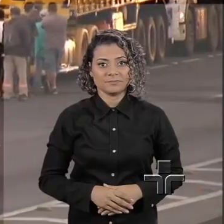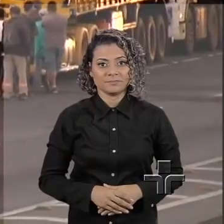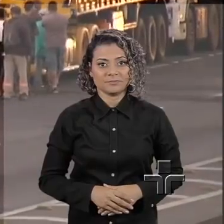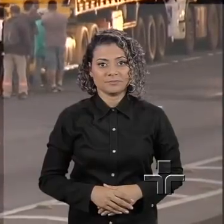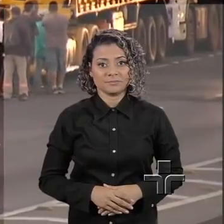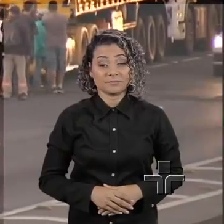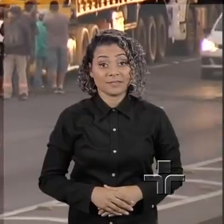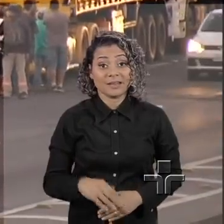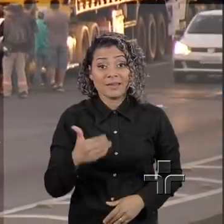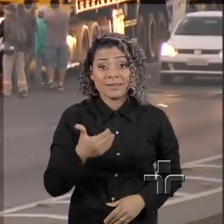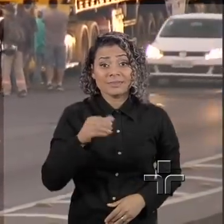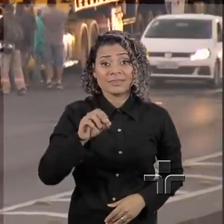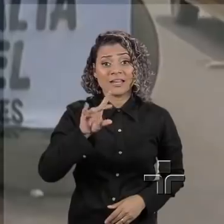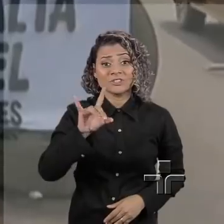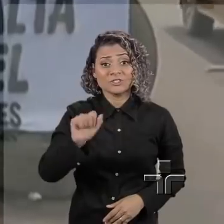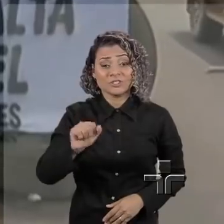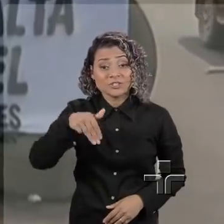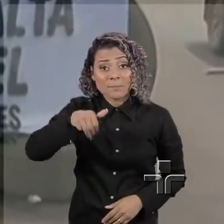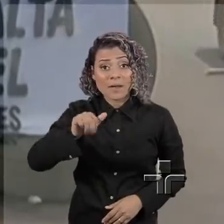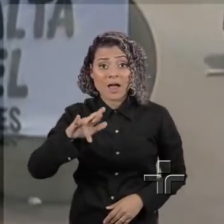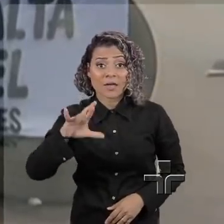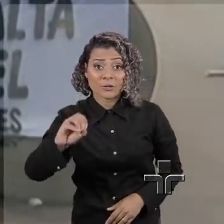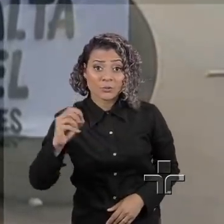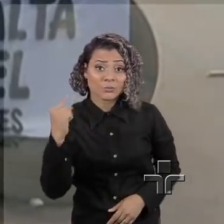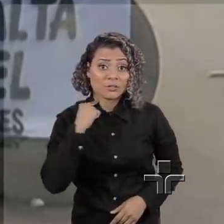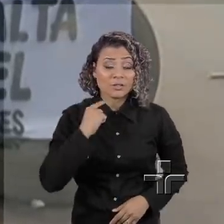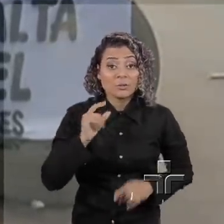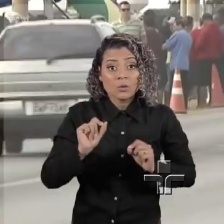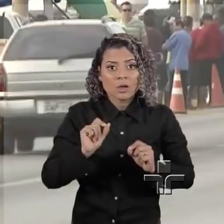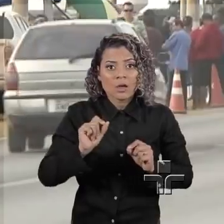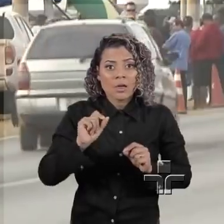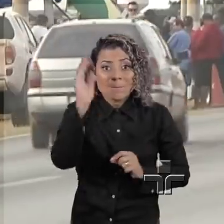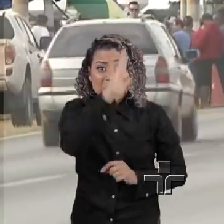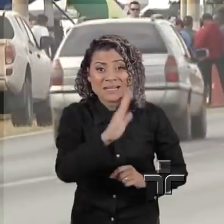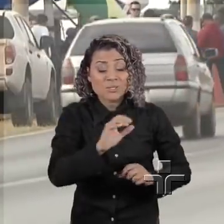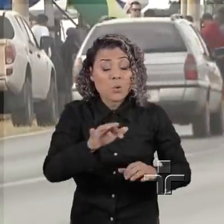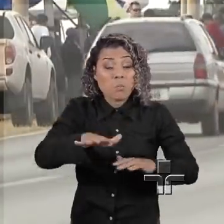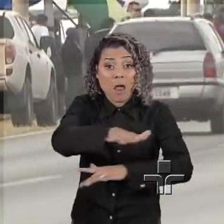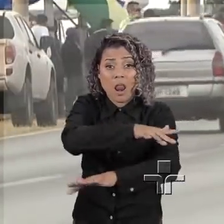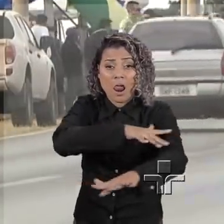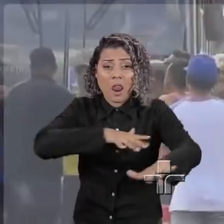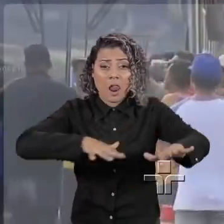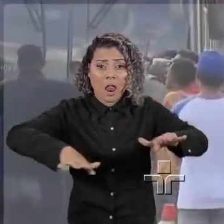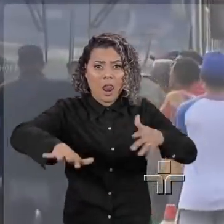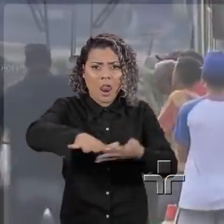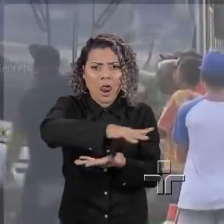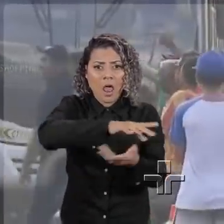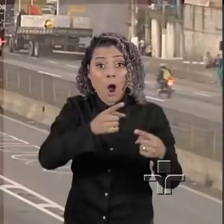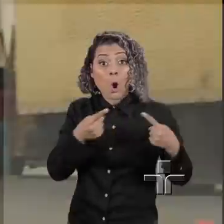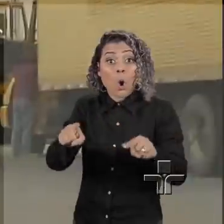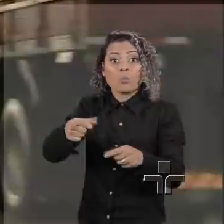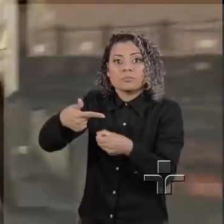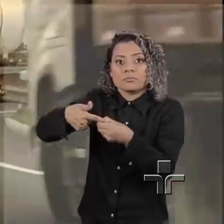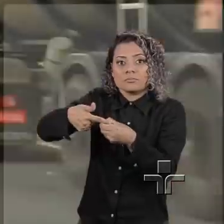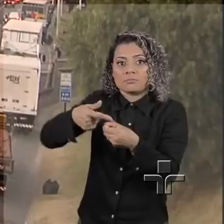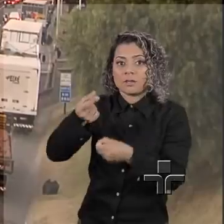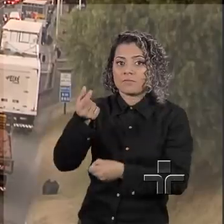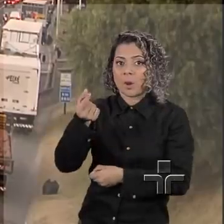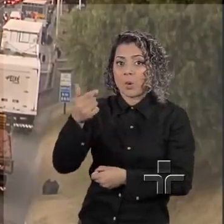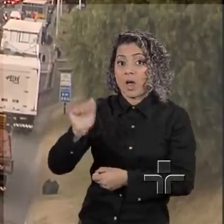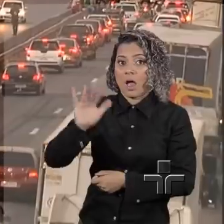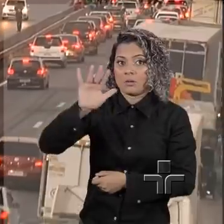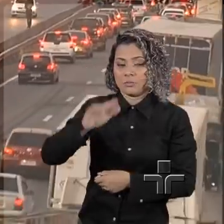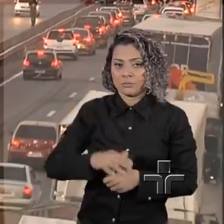Os 10 dias do mês de maio que abalaram o país. Começou com um protesto contra o preço do óleo diesel.